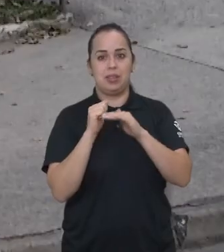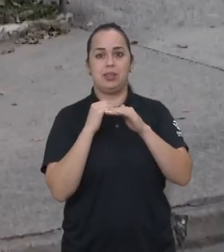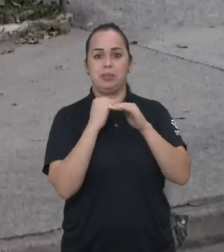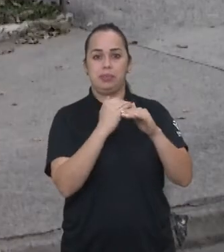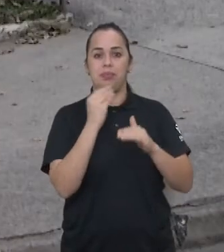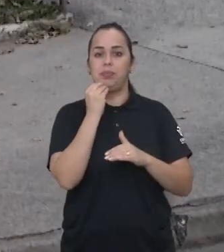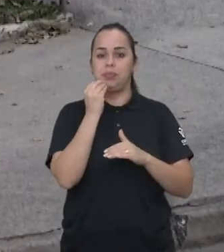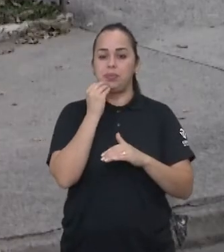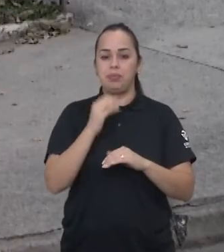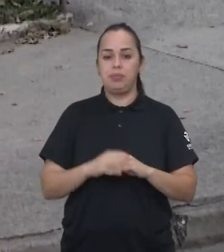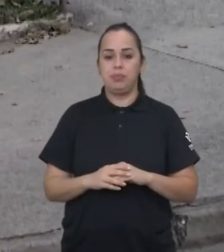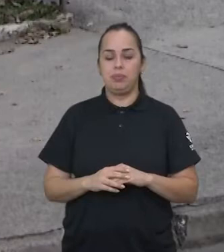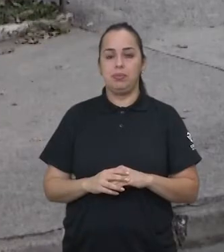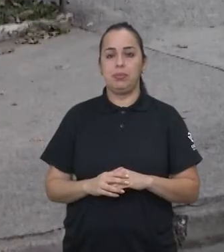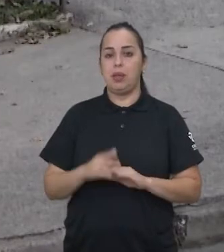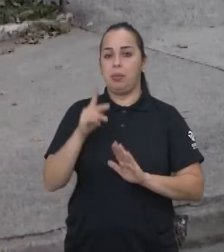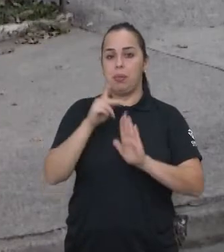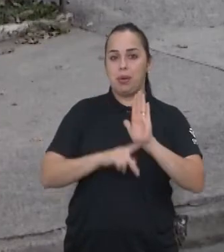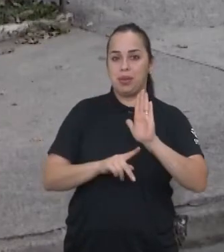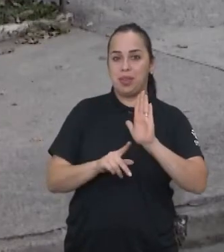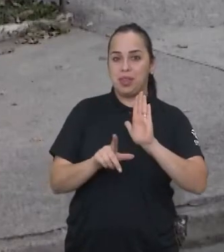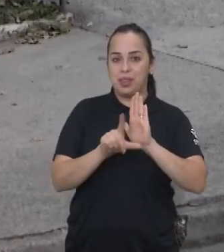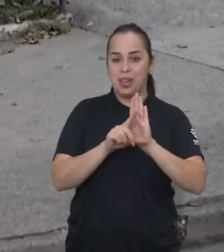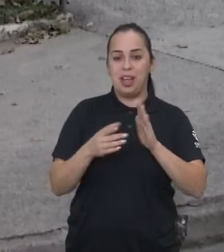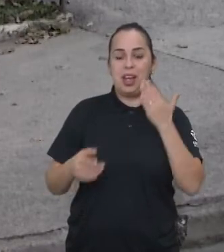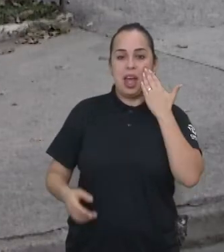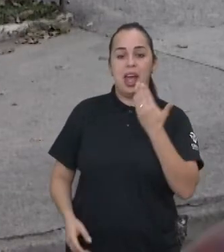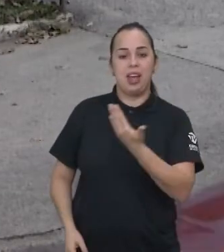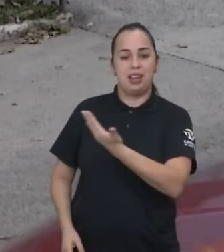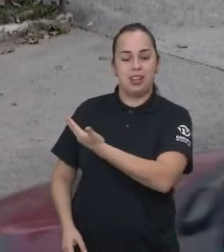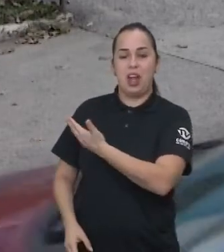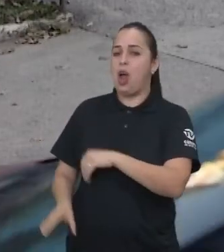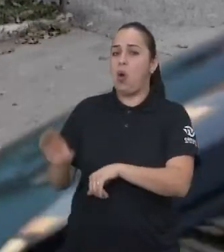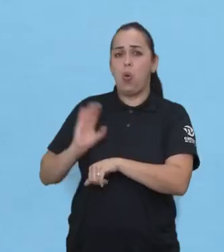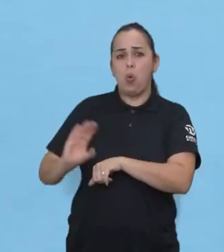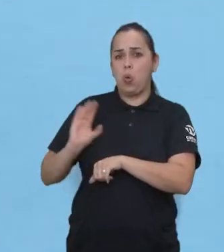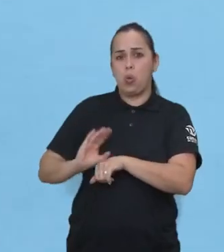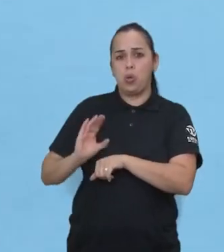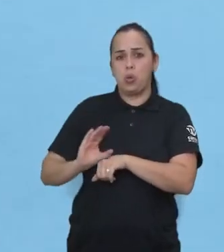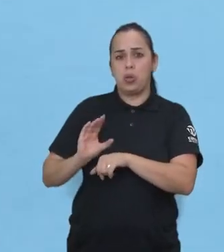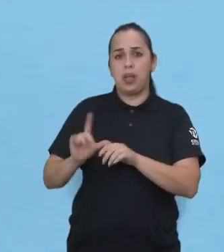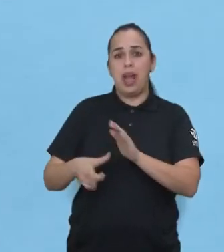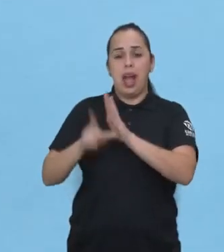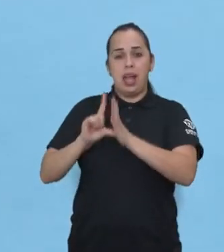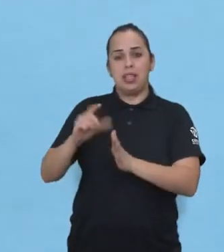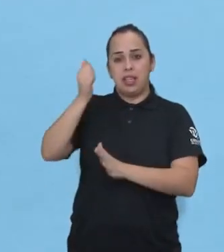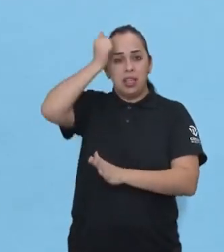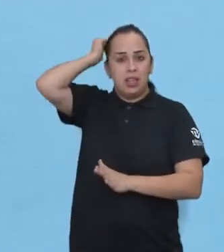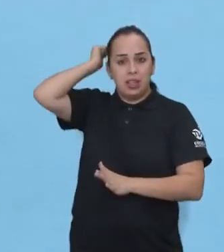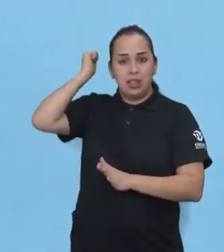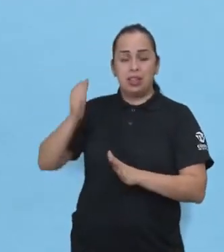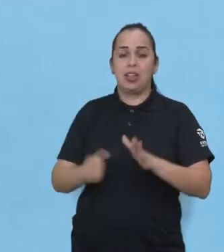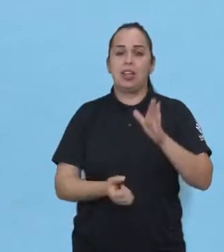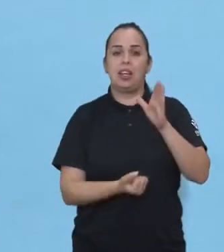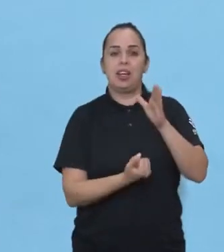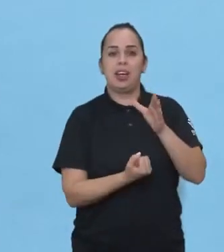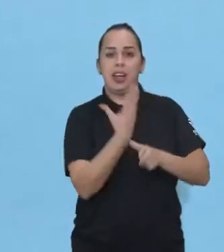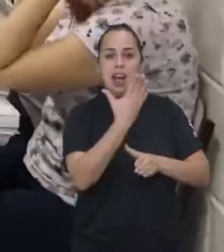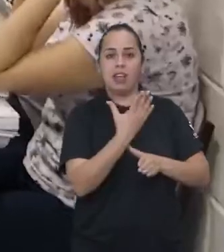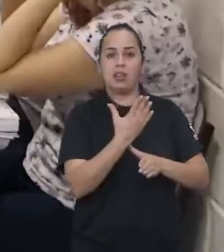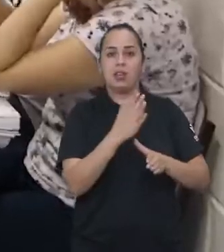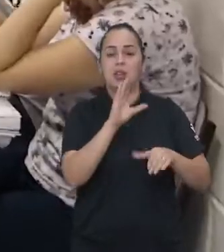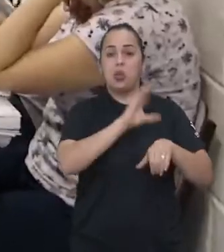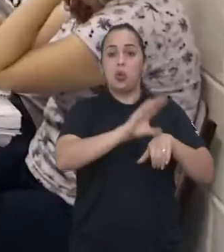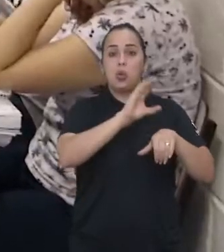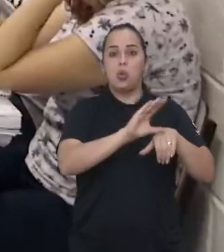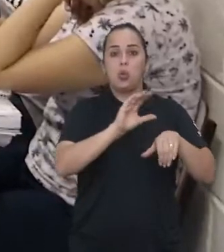aquela vaga e um exemplo de como o projeto de lei pode funcionar na prática é um kage um curso pré-vestibular criado por alunos do Ita